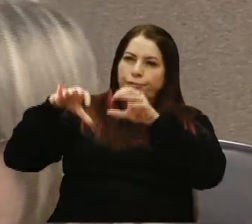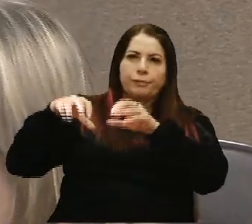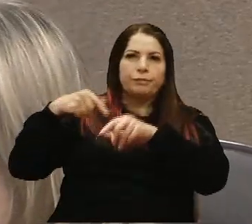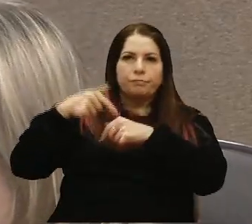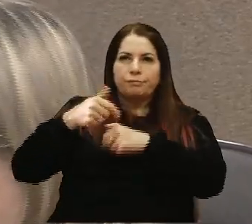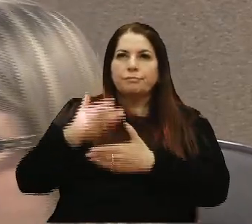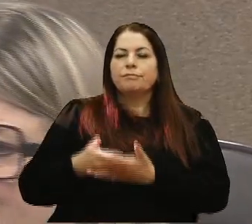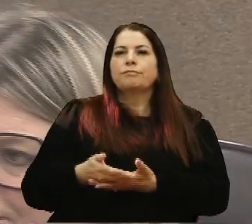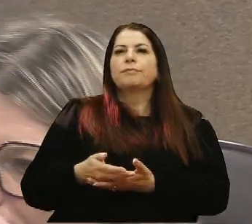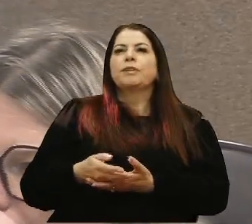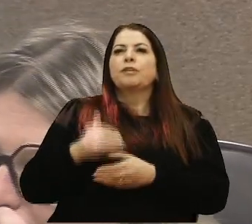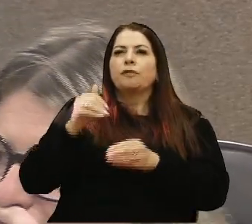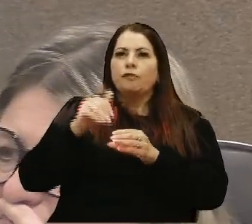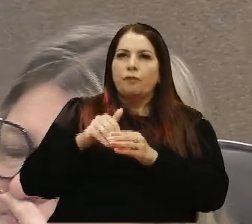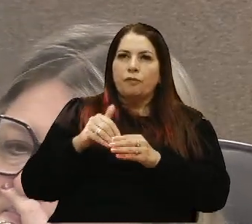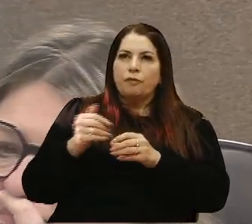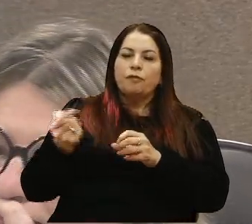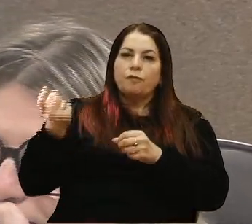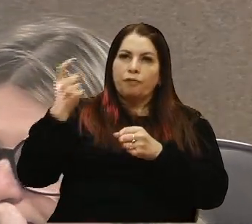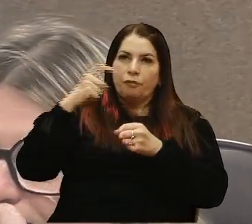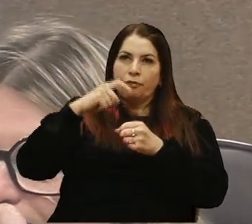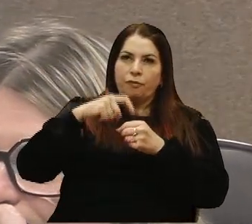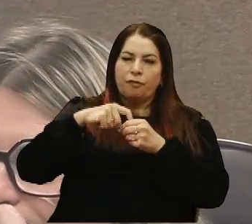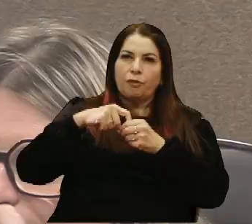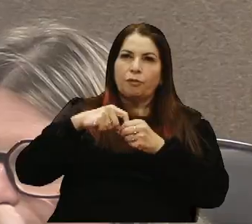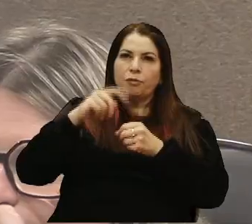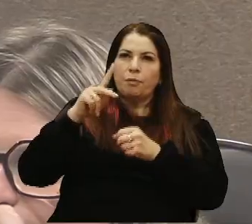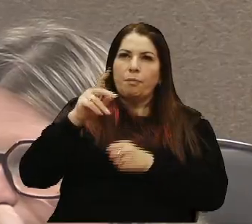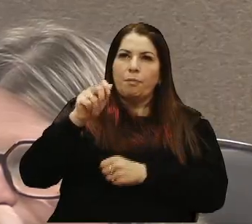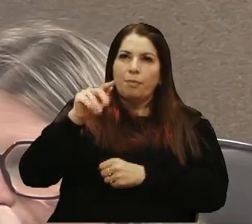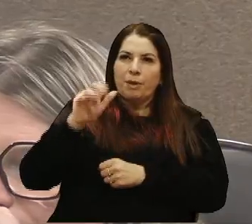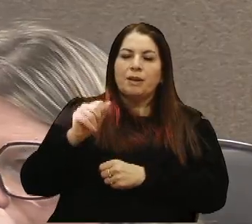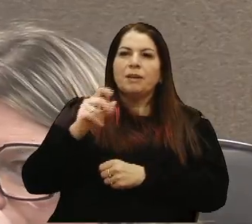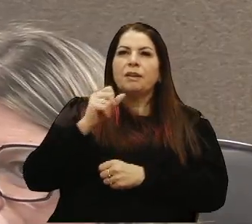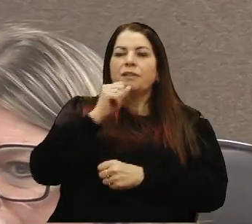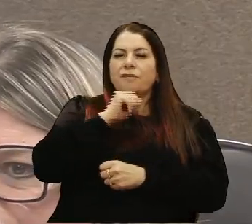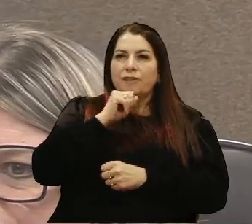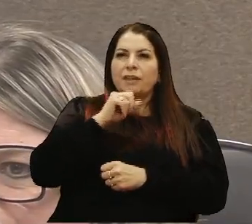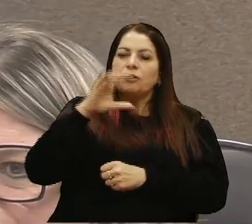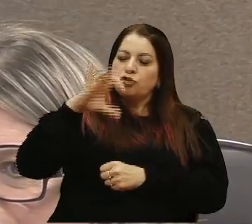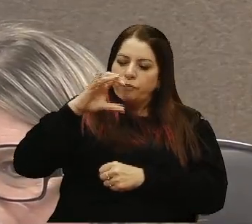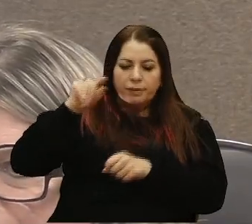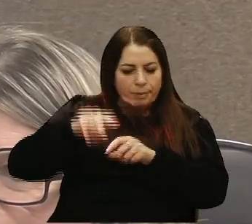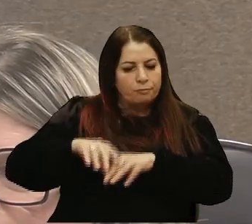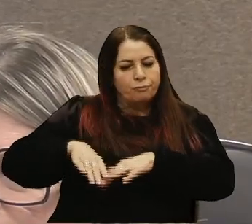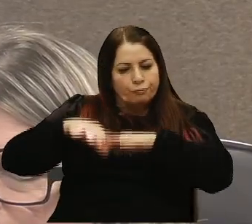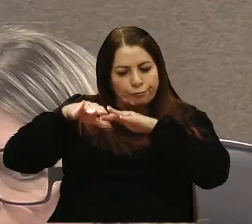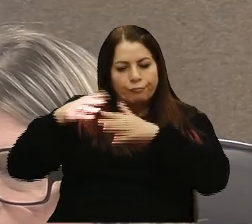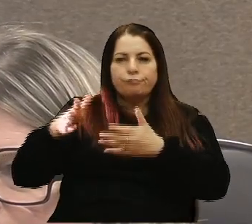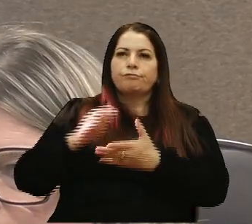Madarco. Voto atrás do Panela Velha ali pelos moradores, que cada chuvinha que dá também alaga.